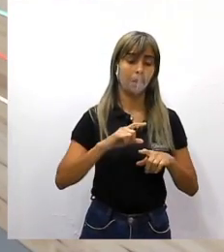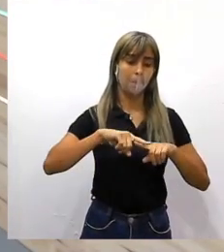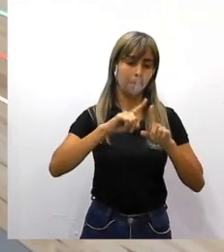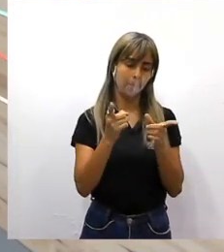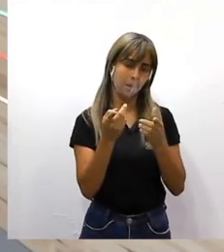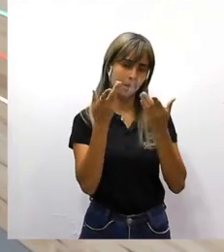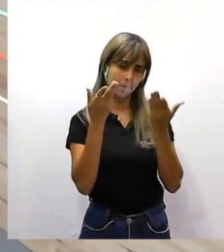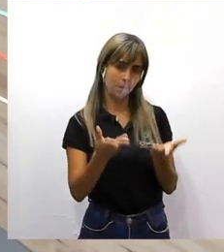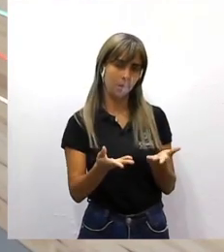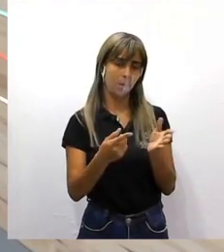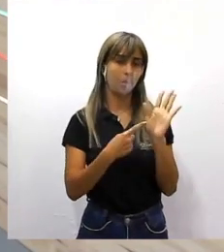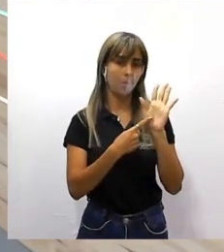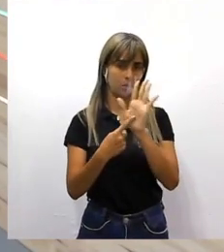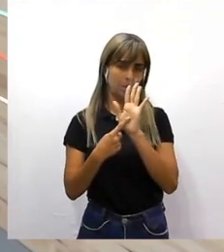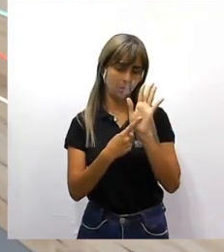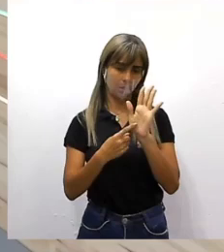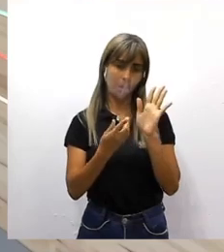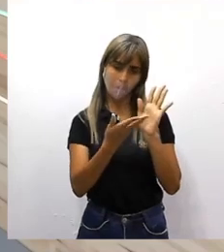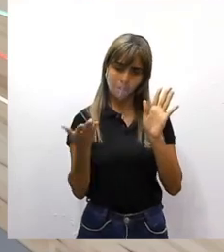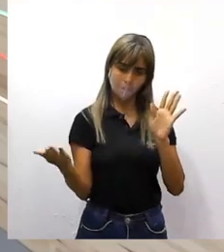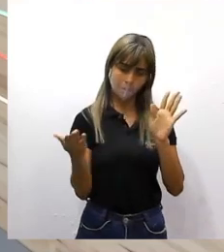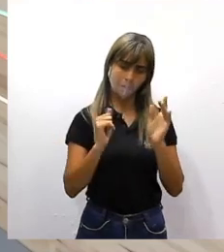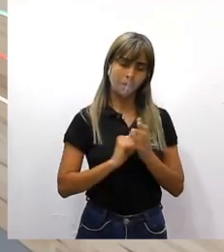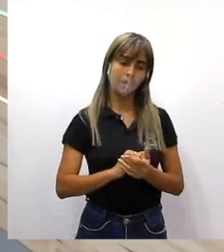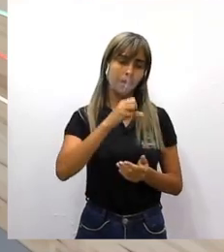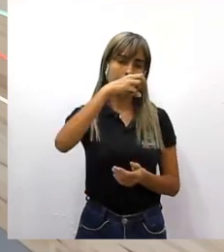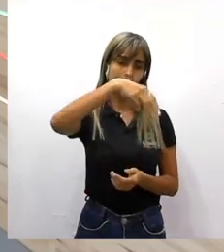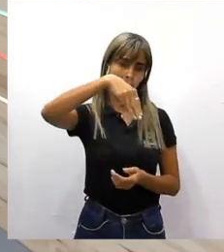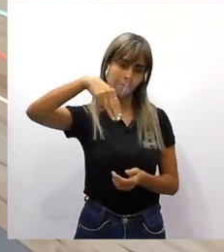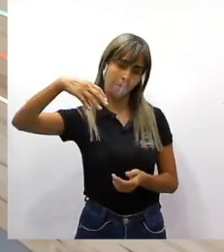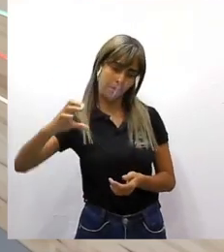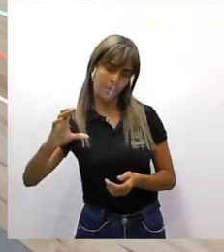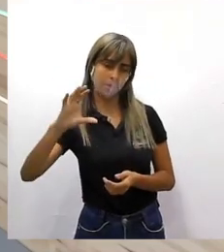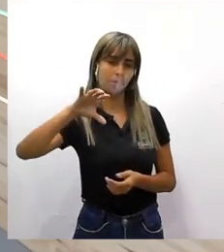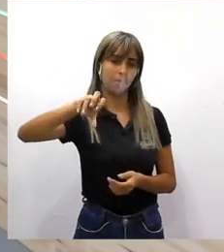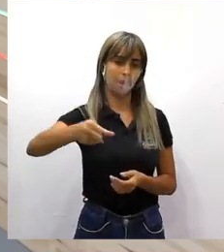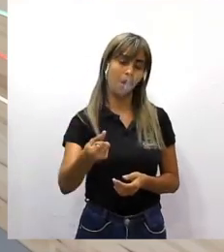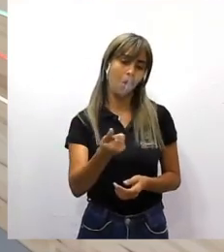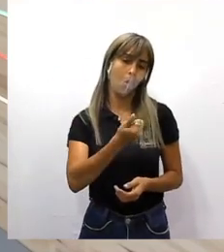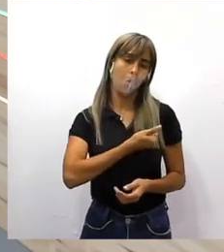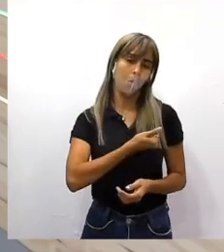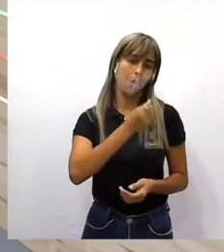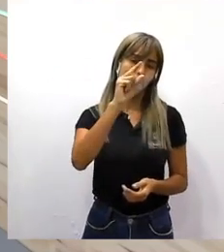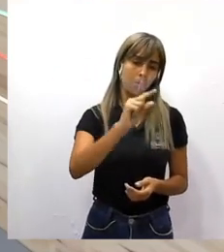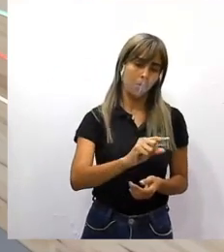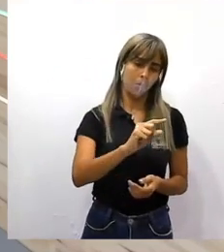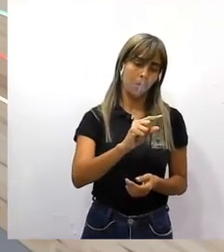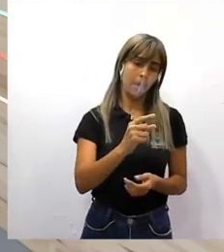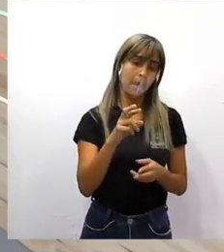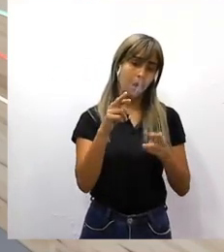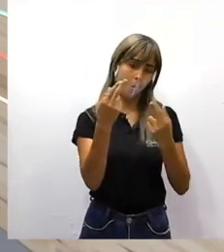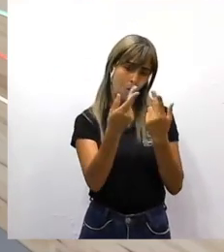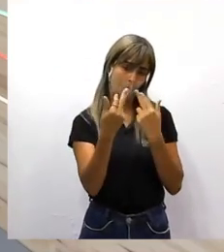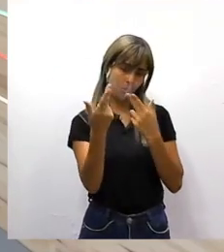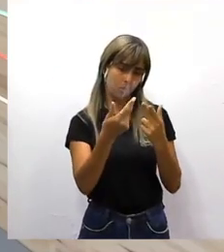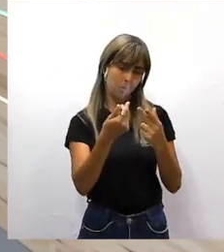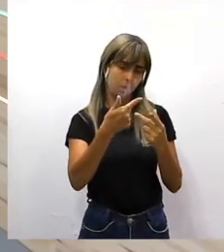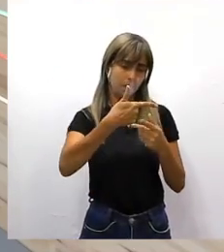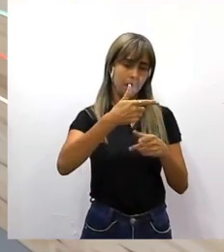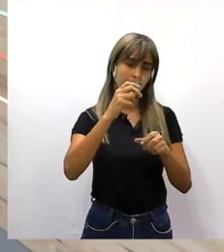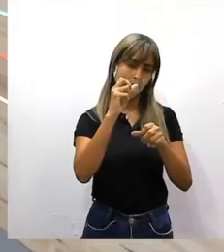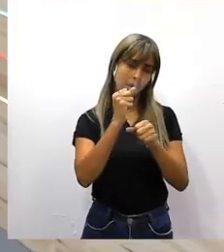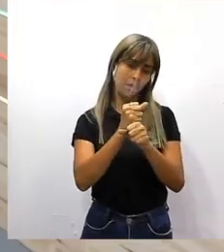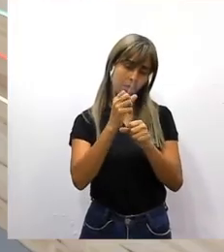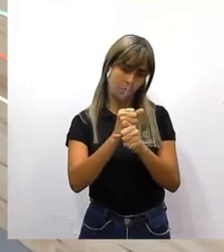nesse, eu quis mostrar para vocês esse MMC, que a gente pega o menor múltiplo comum. E depois a gente vê do de baixo